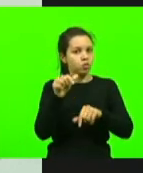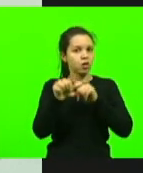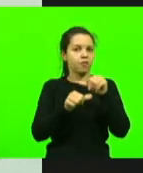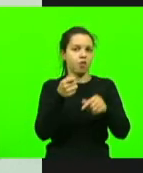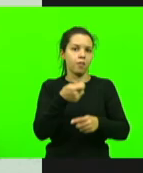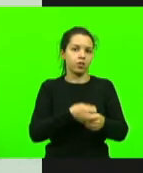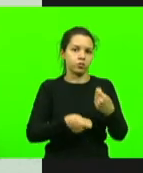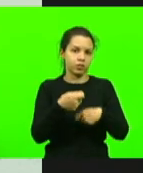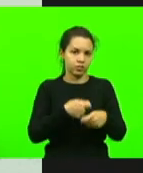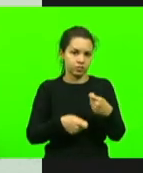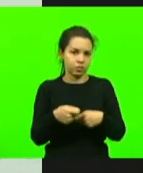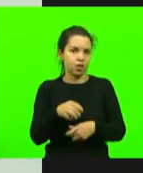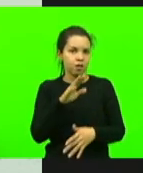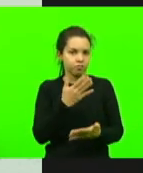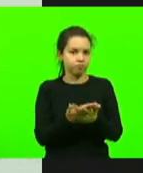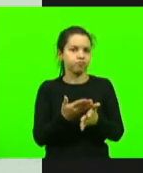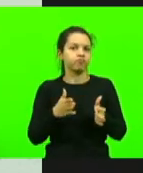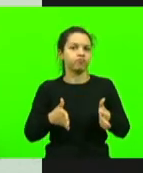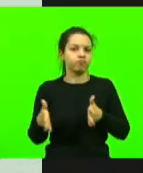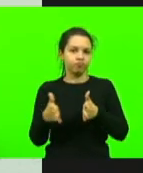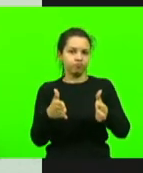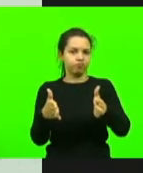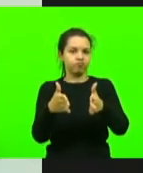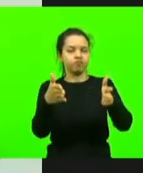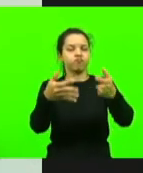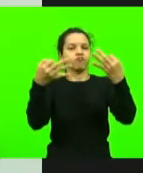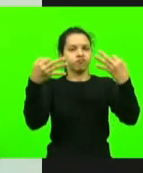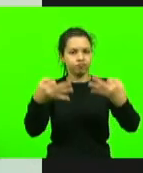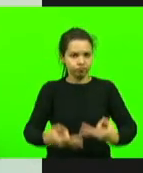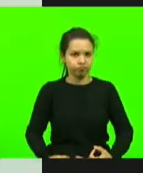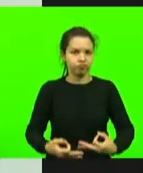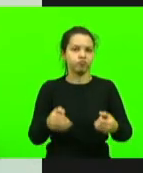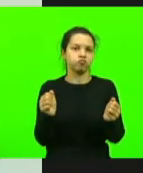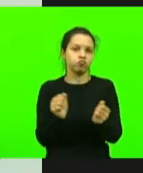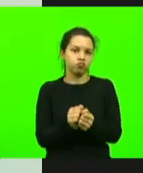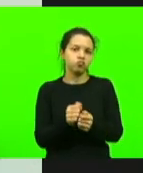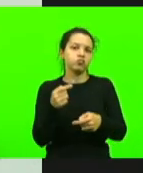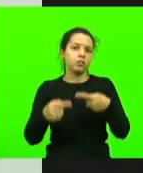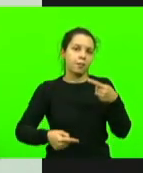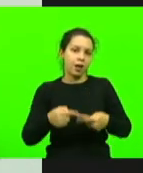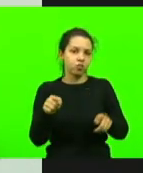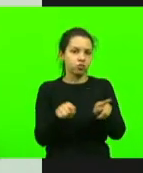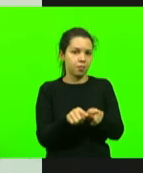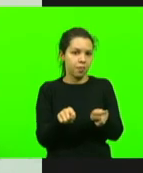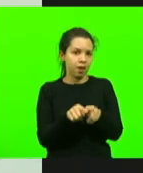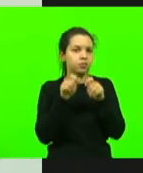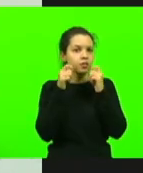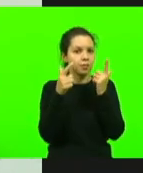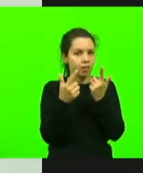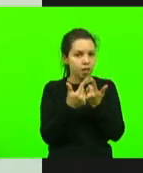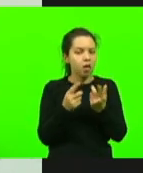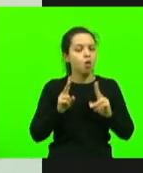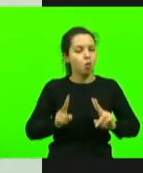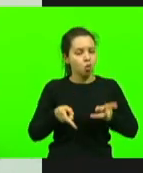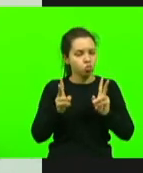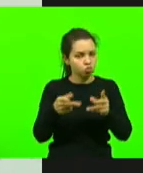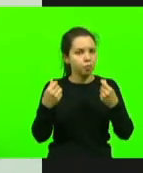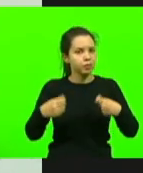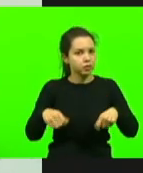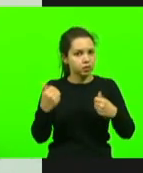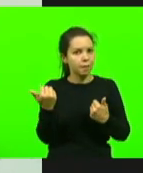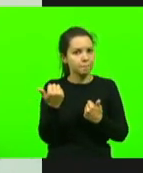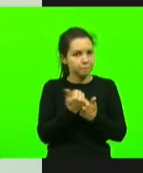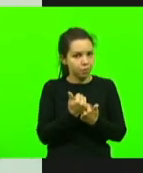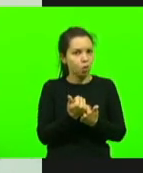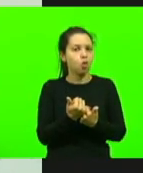eu acho que é nessa direção que o caminho junto com esses debates que a assembleia tá fazendo que tem que continuar apoia